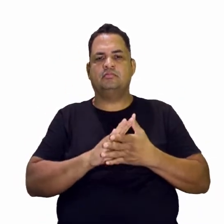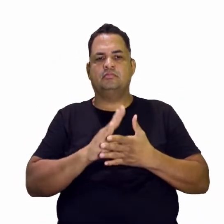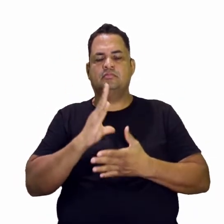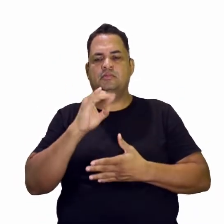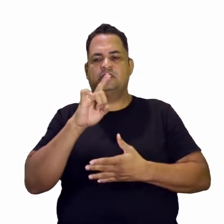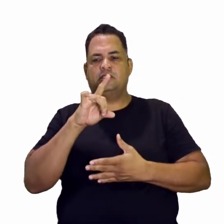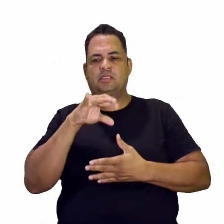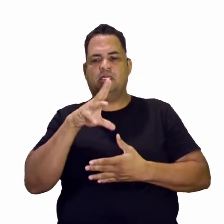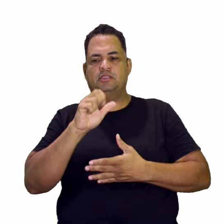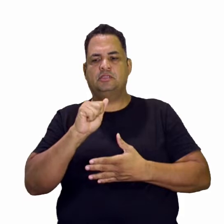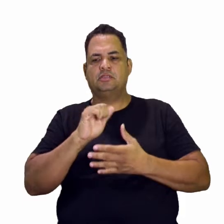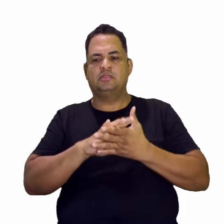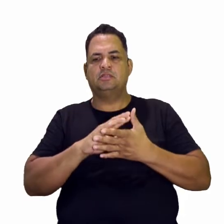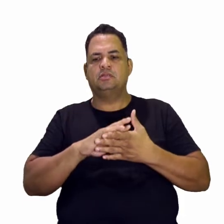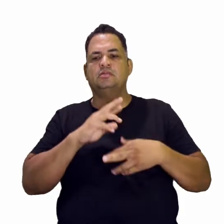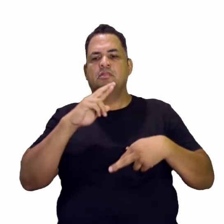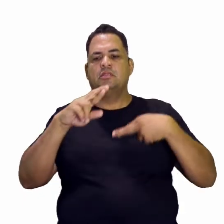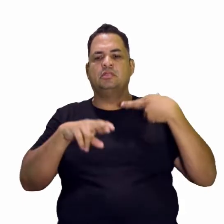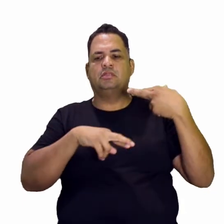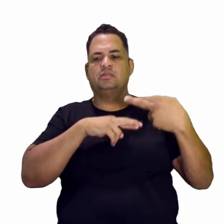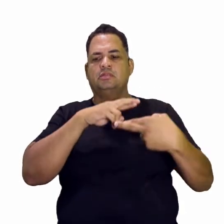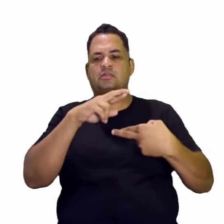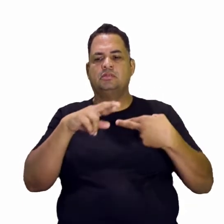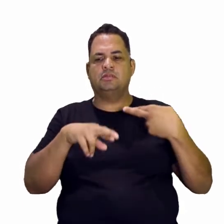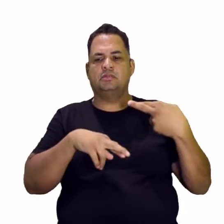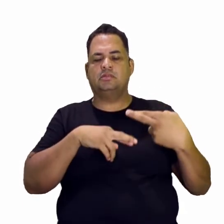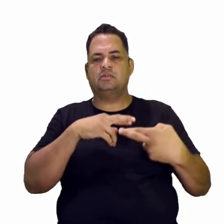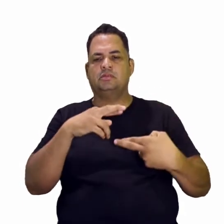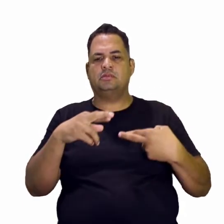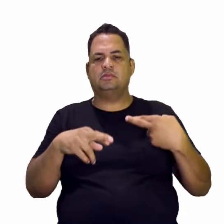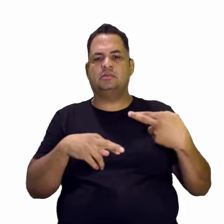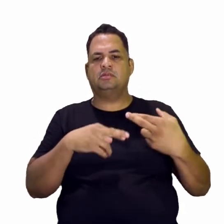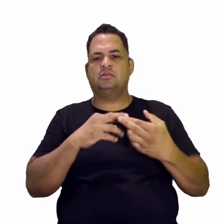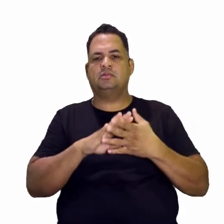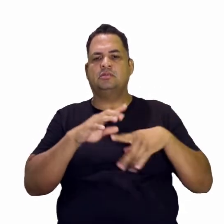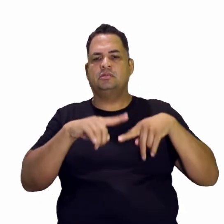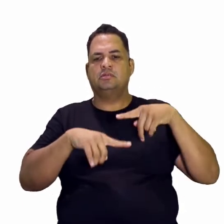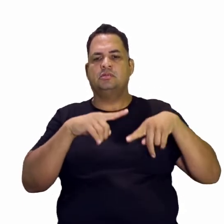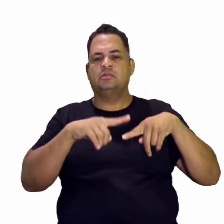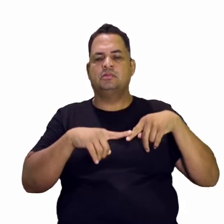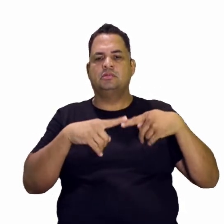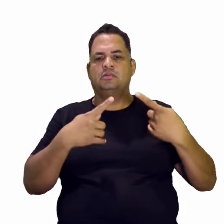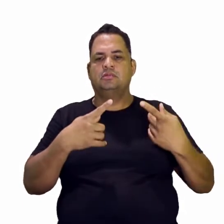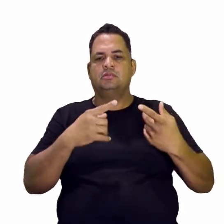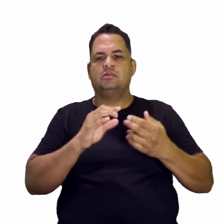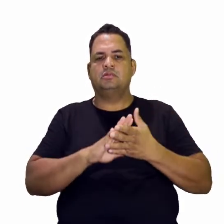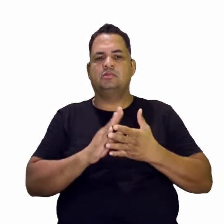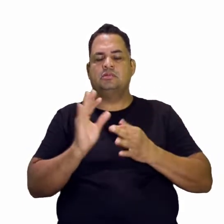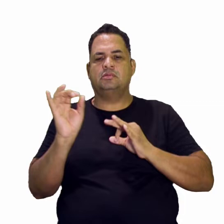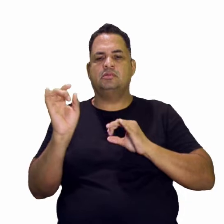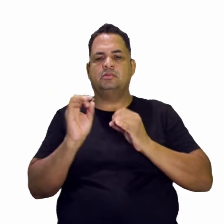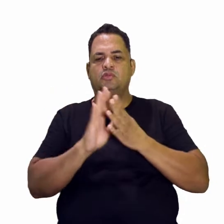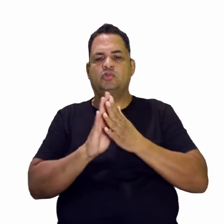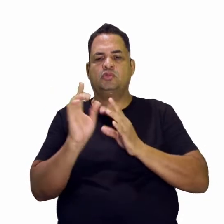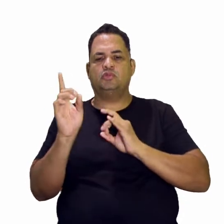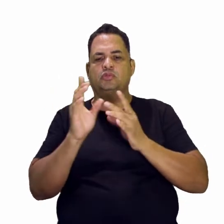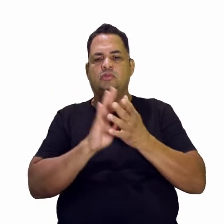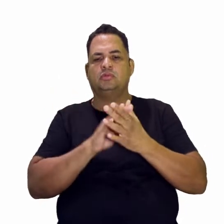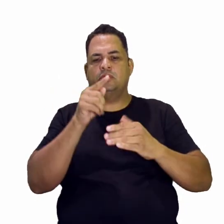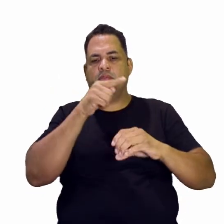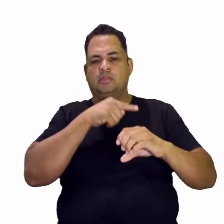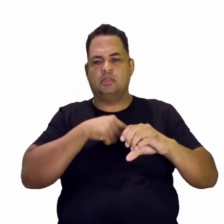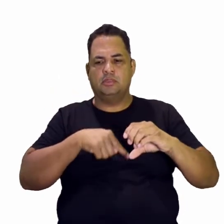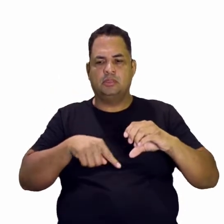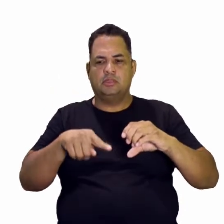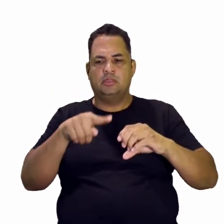ciclagem ou reciclagem de matéria, e aí vocês mais lá para frente, a gente vai estudar sobre cadeias